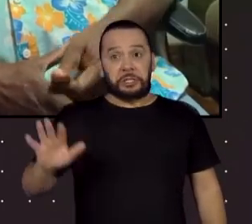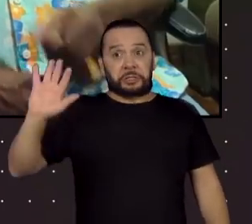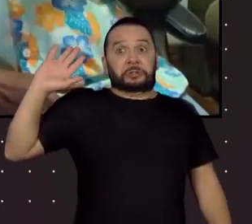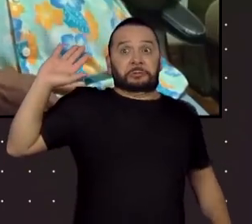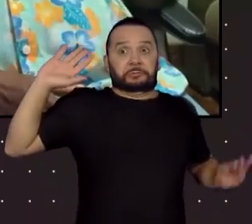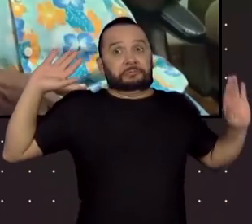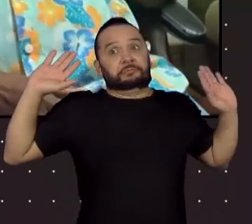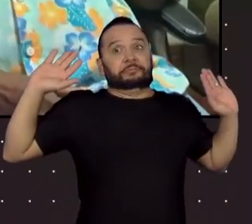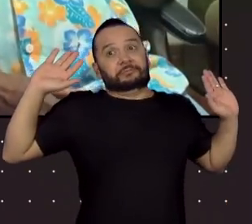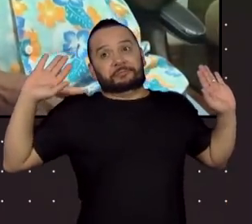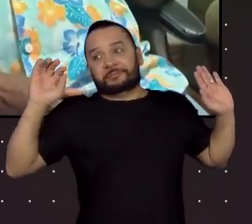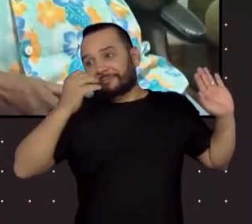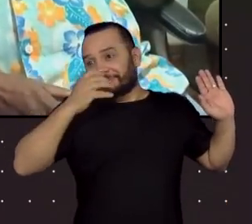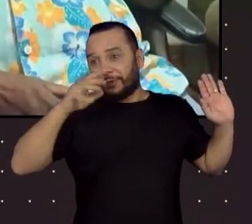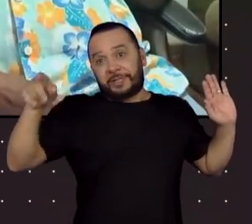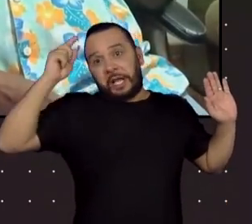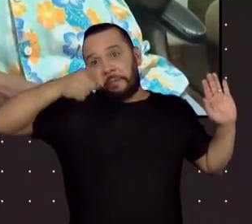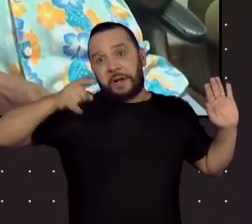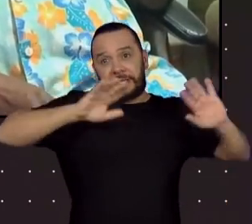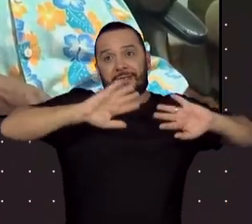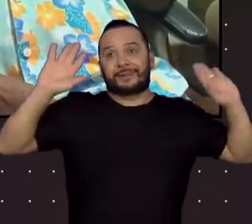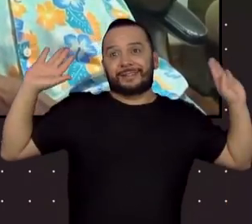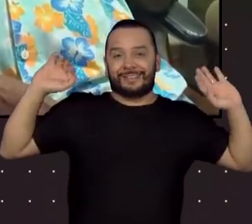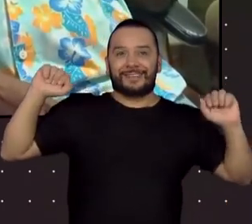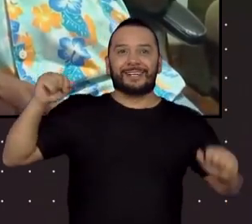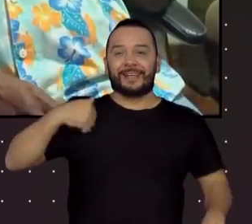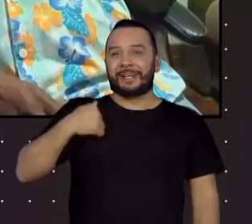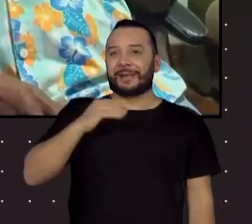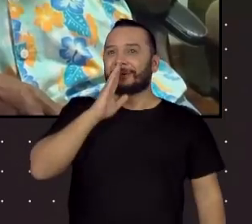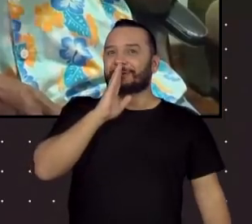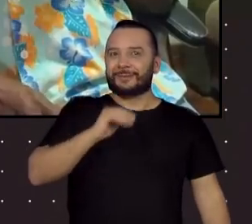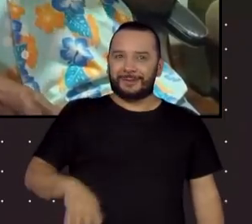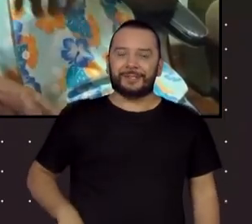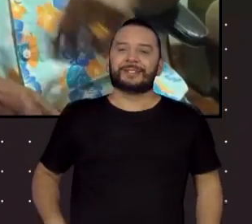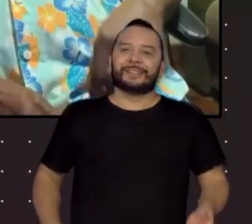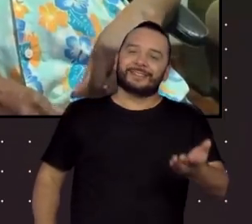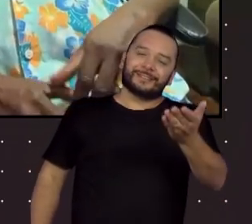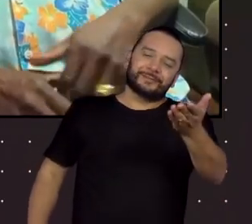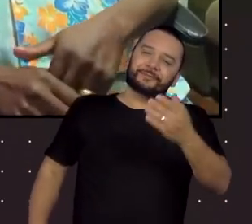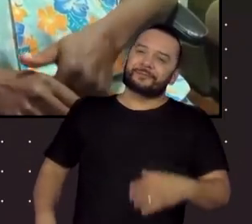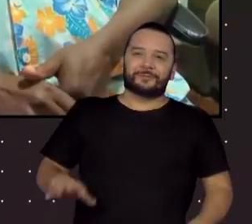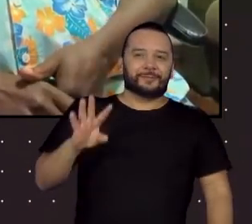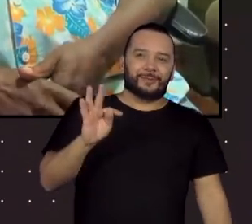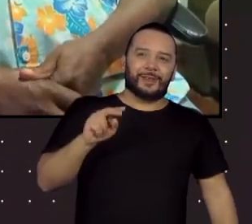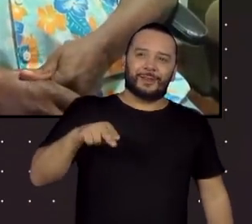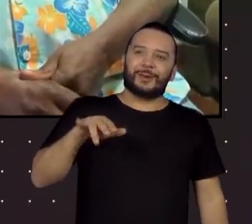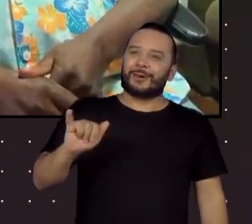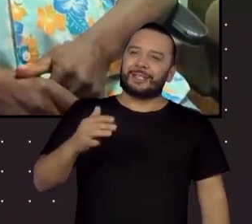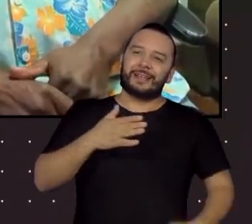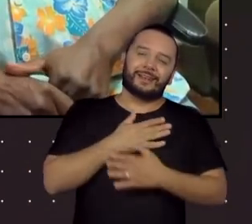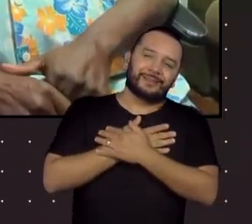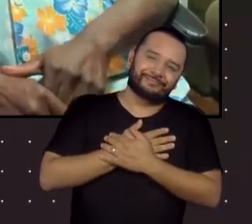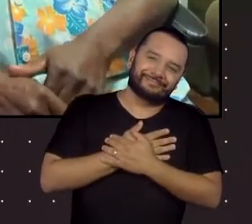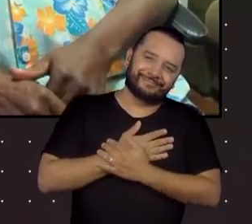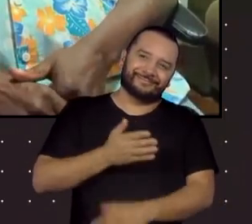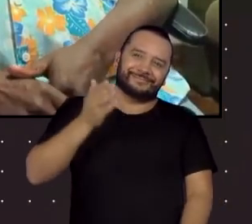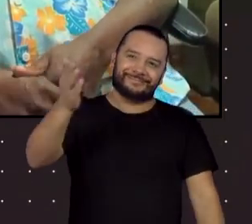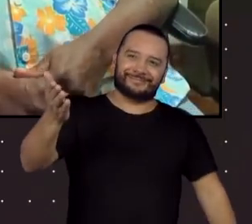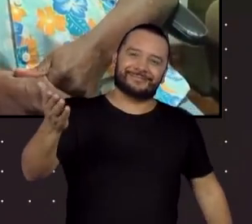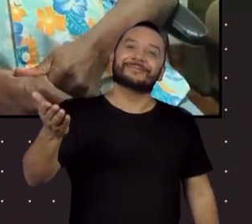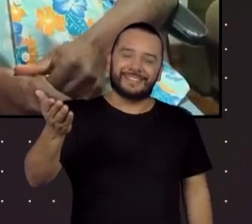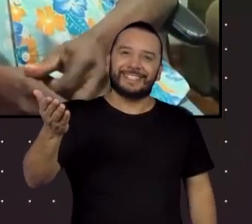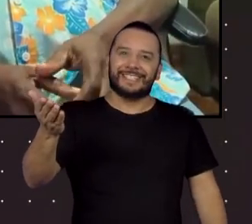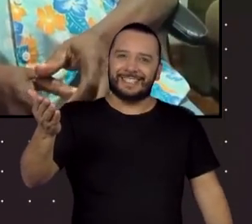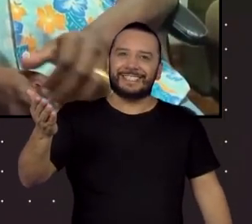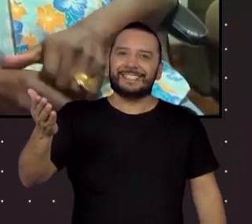claro, porra, é você que manda, eu ficava quieto. Meu Sean Connery, predileto, grande Tony Tornado,